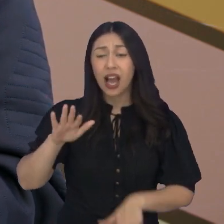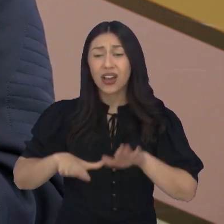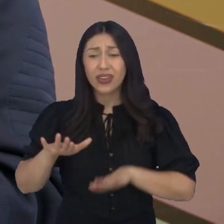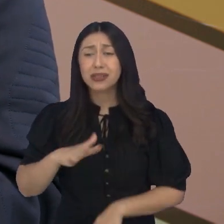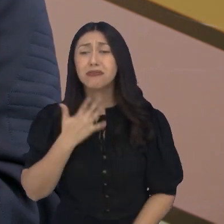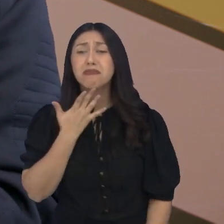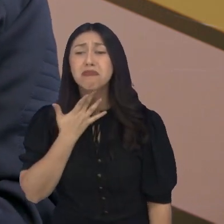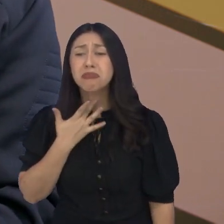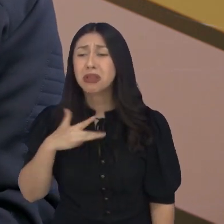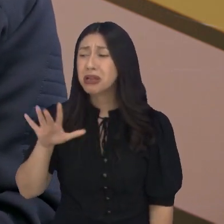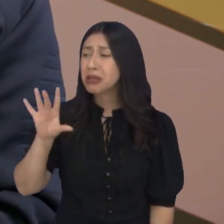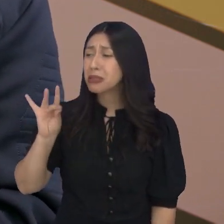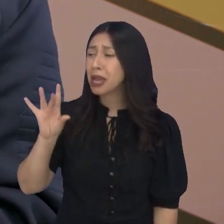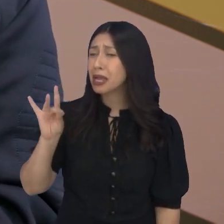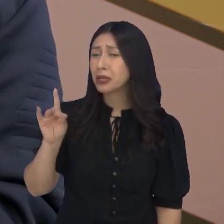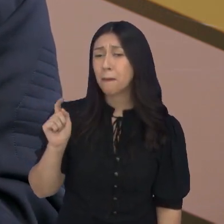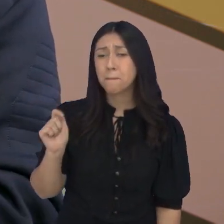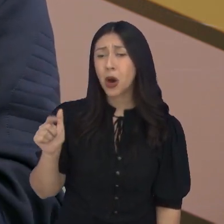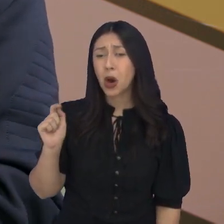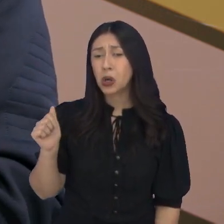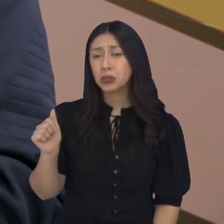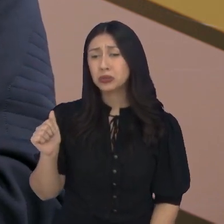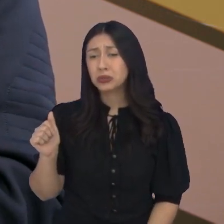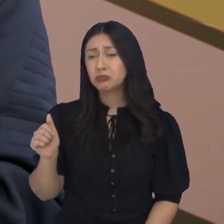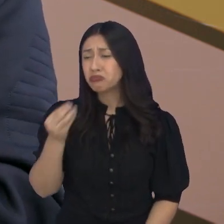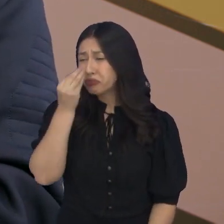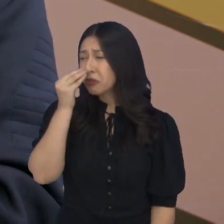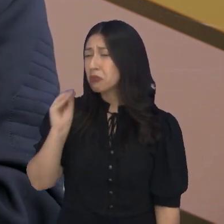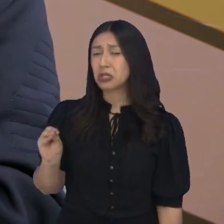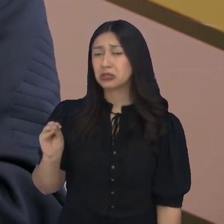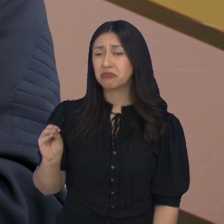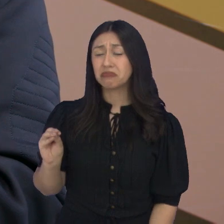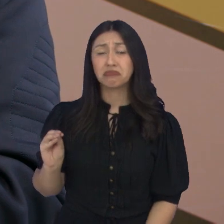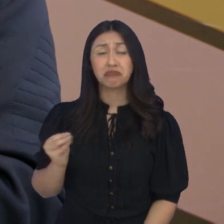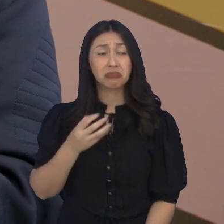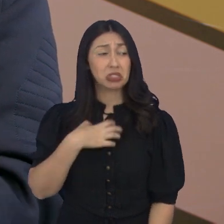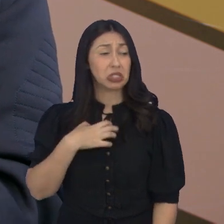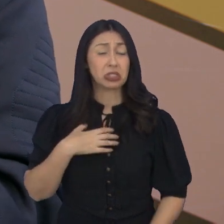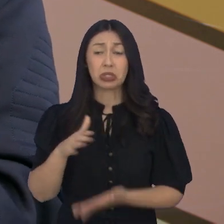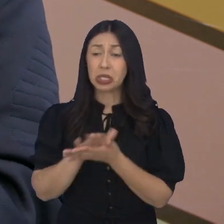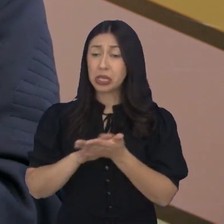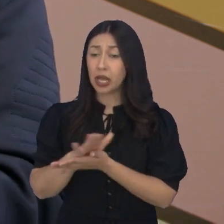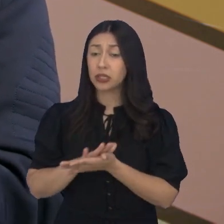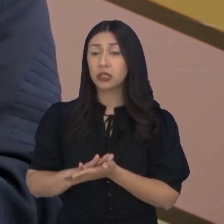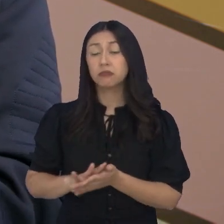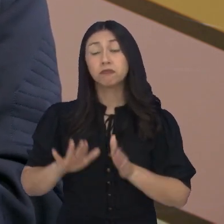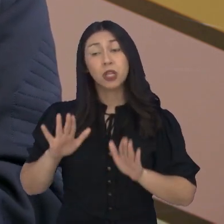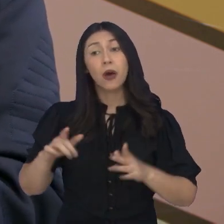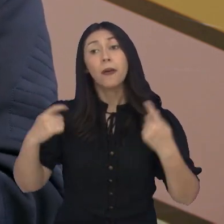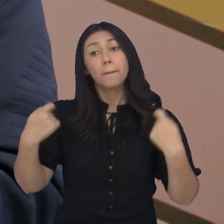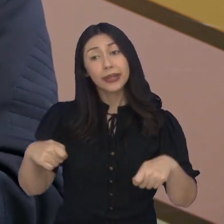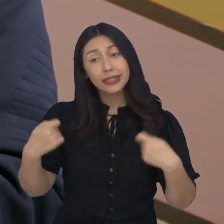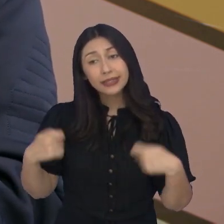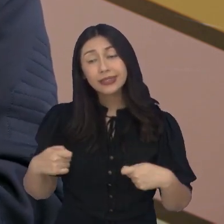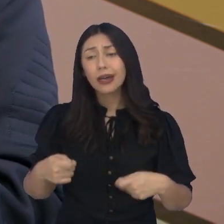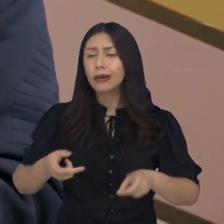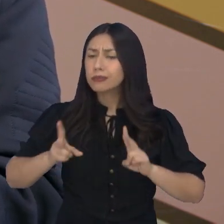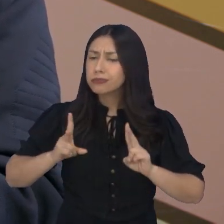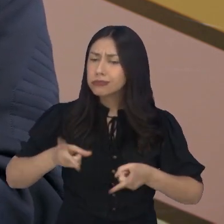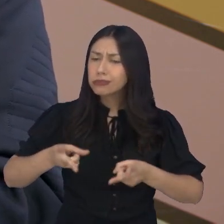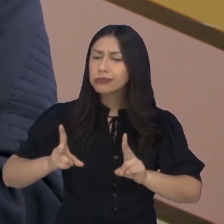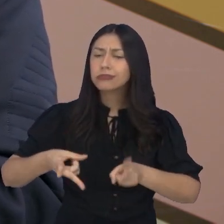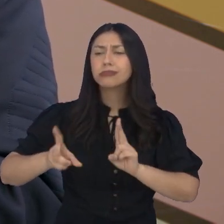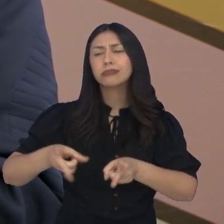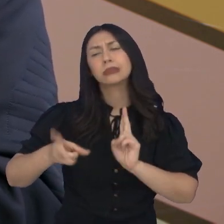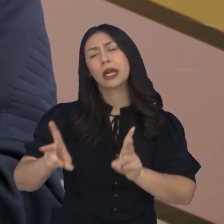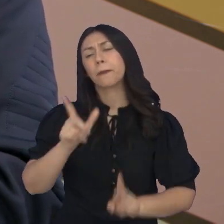inicial e fica sem sentir a sede por muito tempo desidratado, né? Então, um bom hábito, tome água constantemente